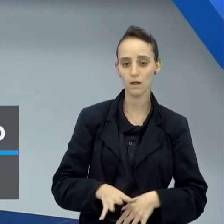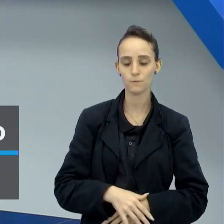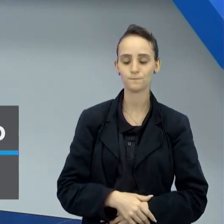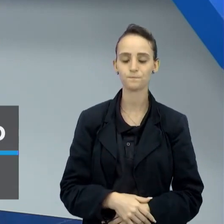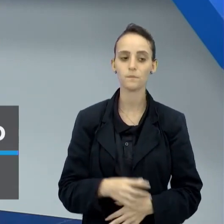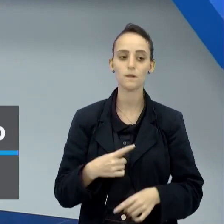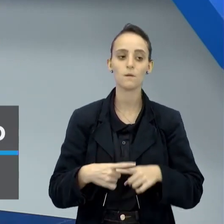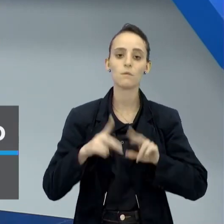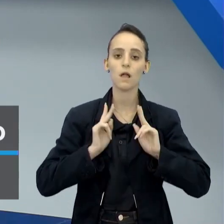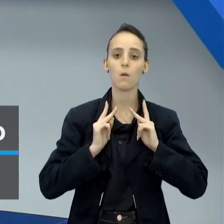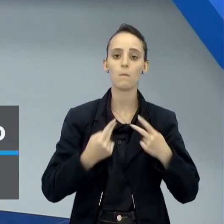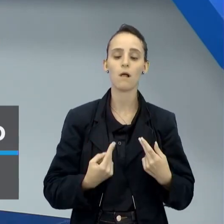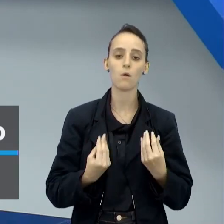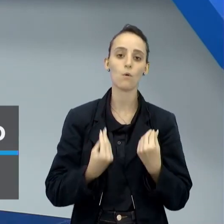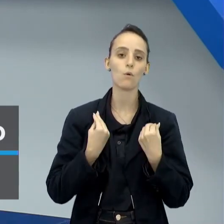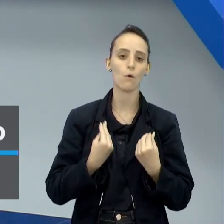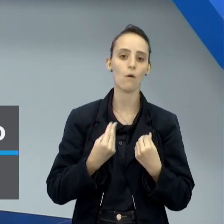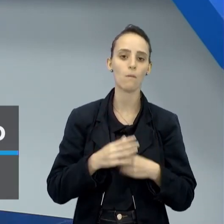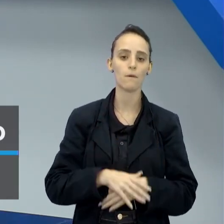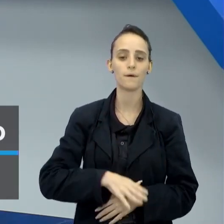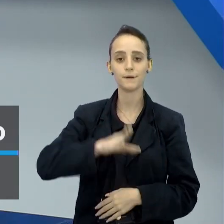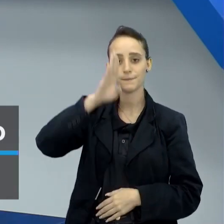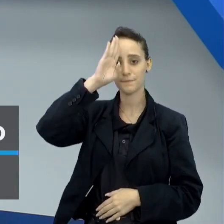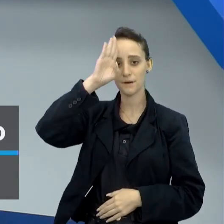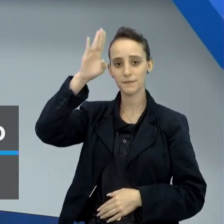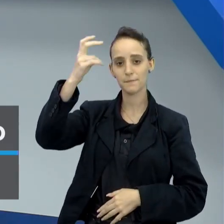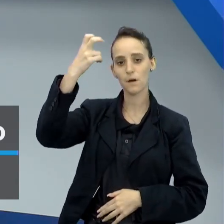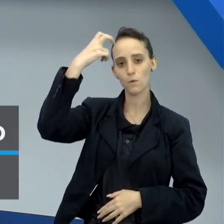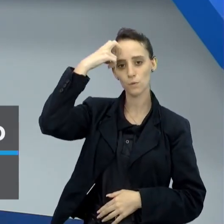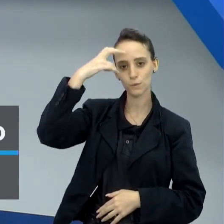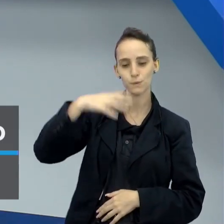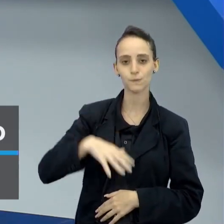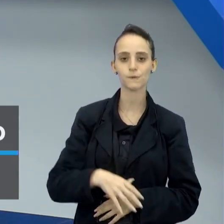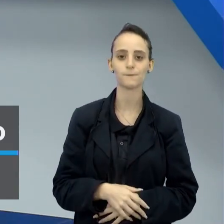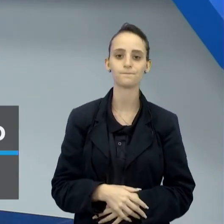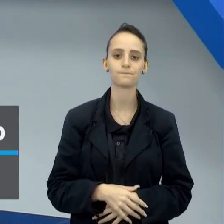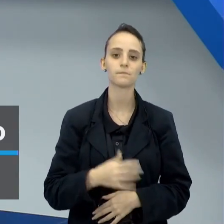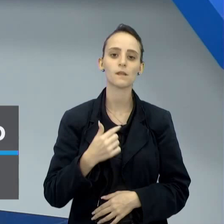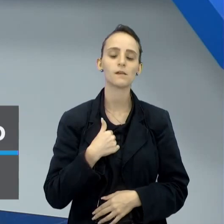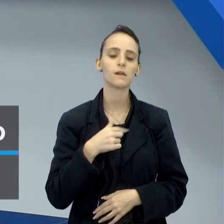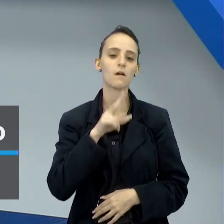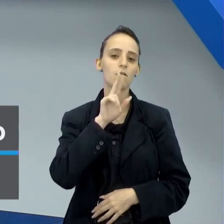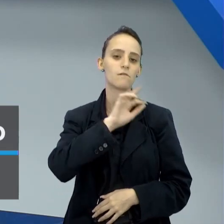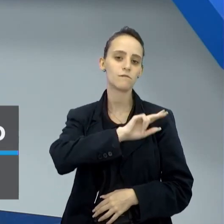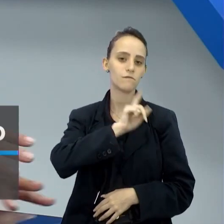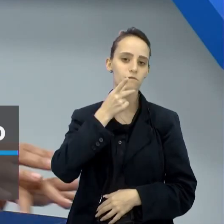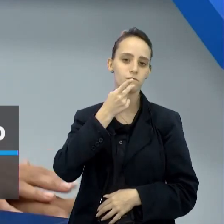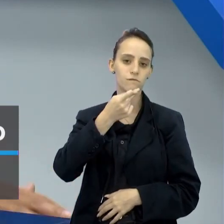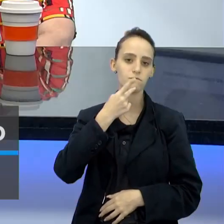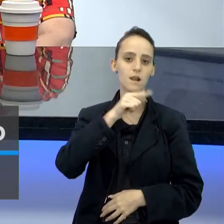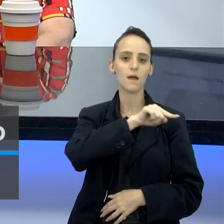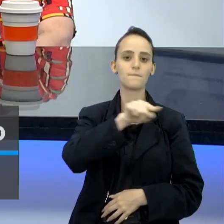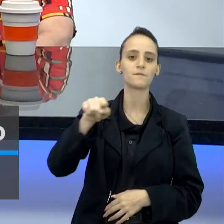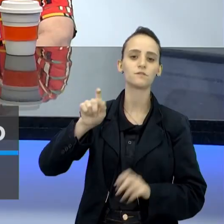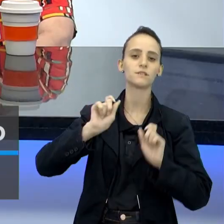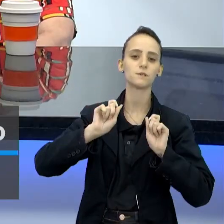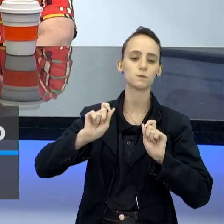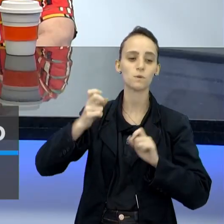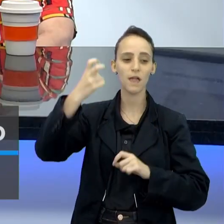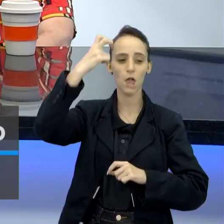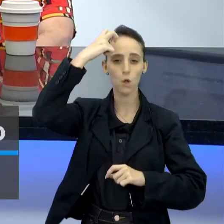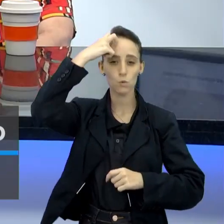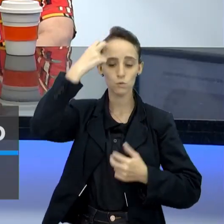diferente, têm como característica fundamental a cultura. E eu costumo dizer para eles que a cultura é como se fosse a pele